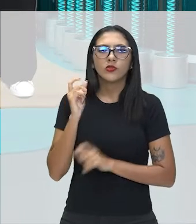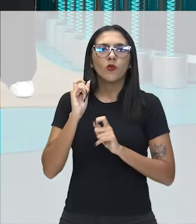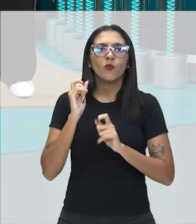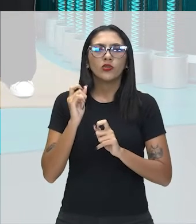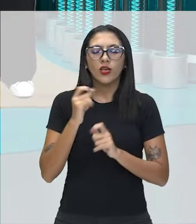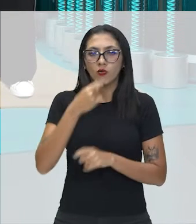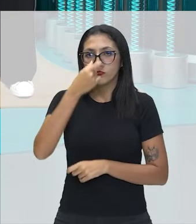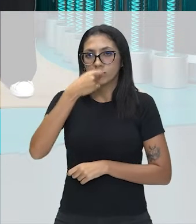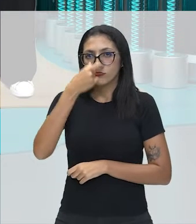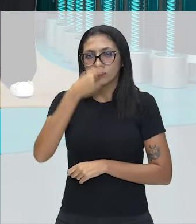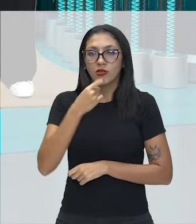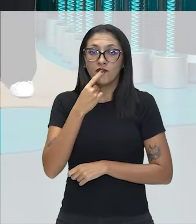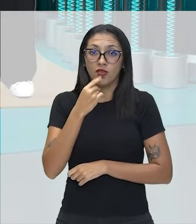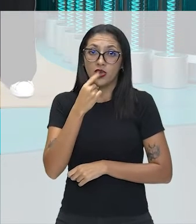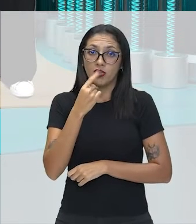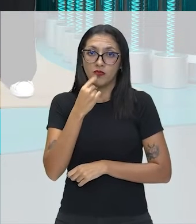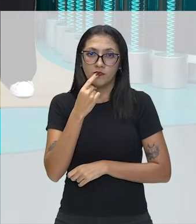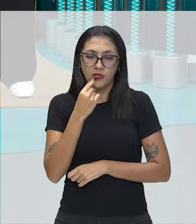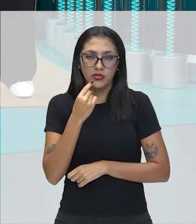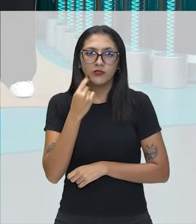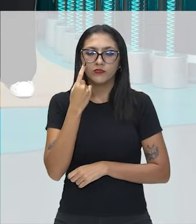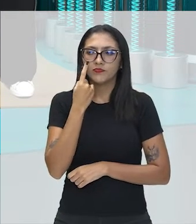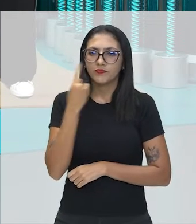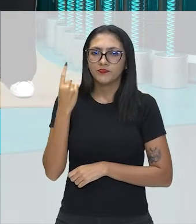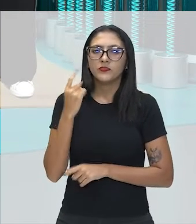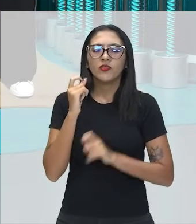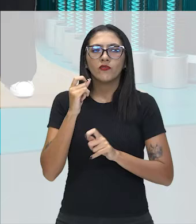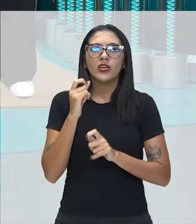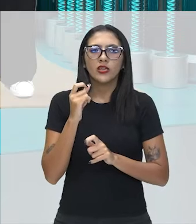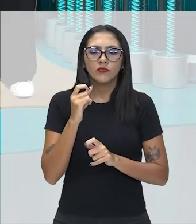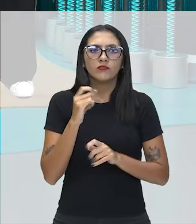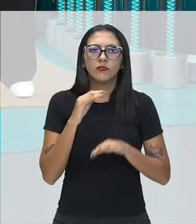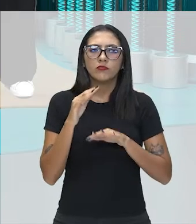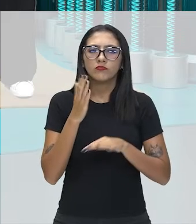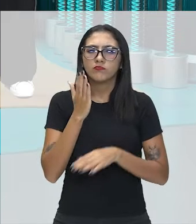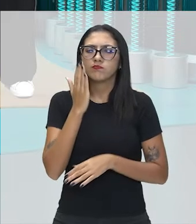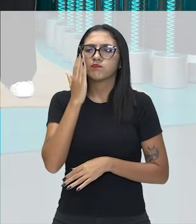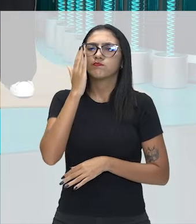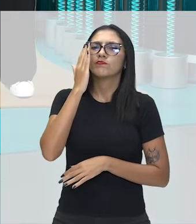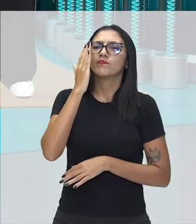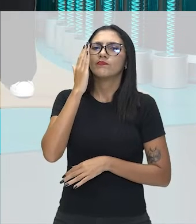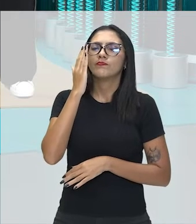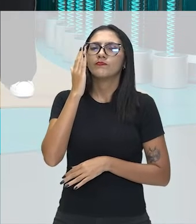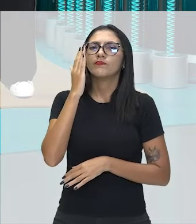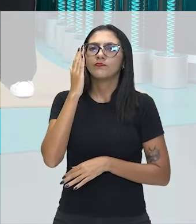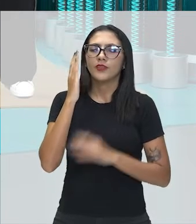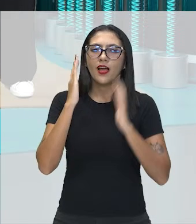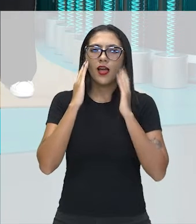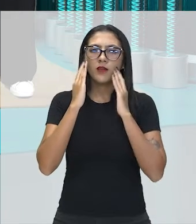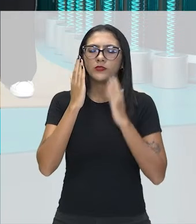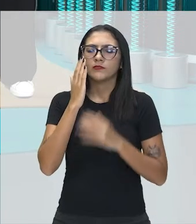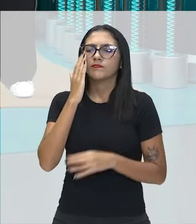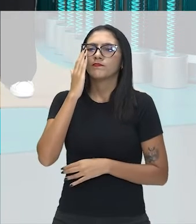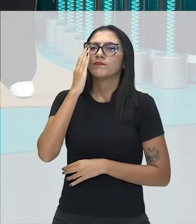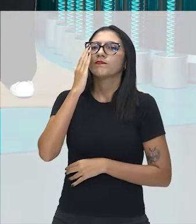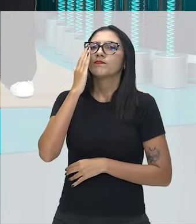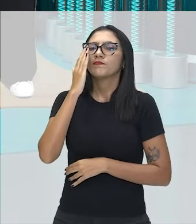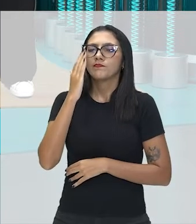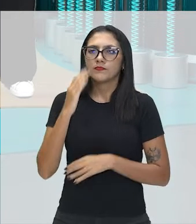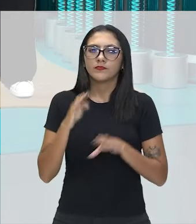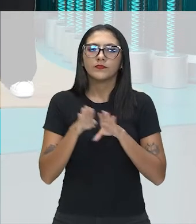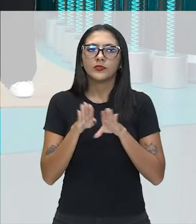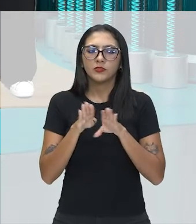do nariz. Observe o posicionamento da cabeça dela, que está mais colocada ali para trás, né? Ele